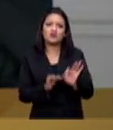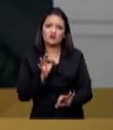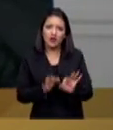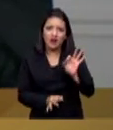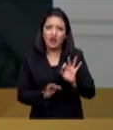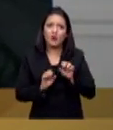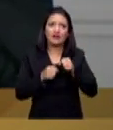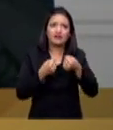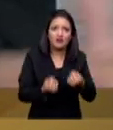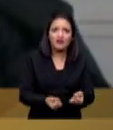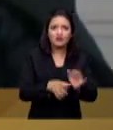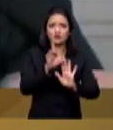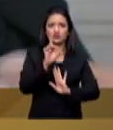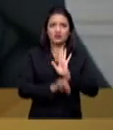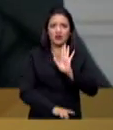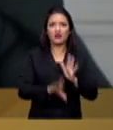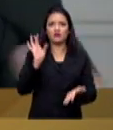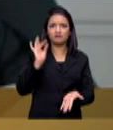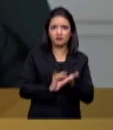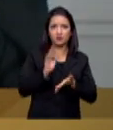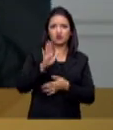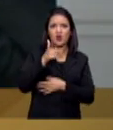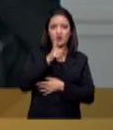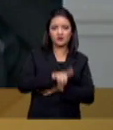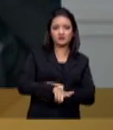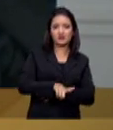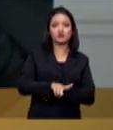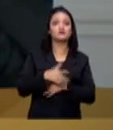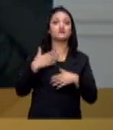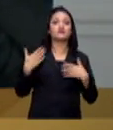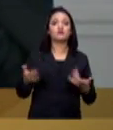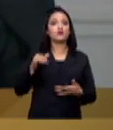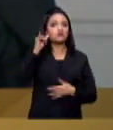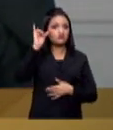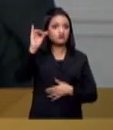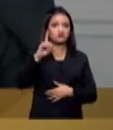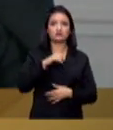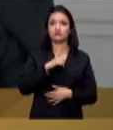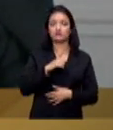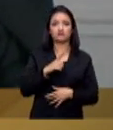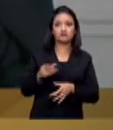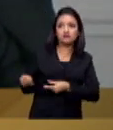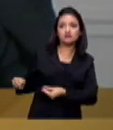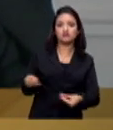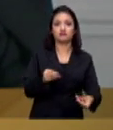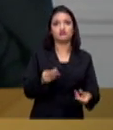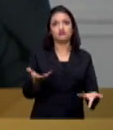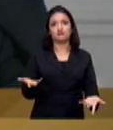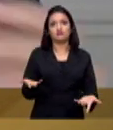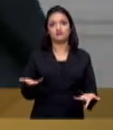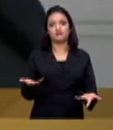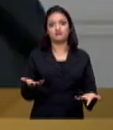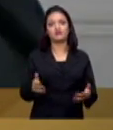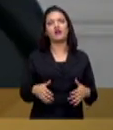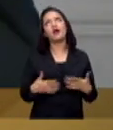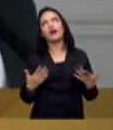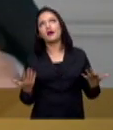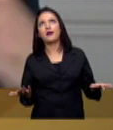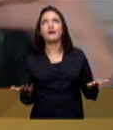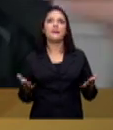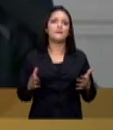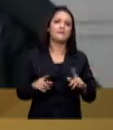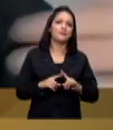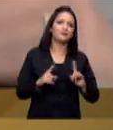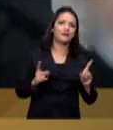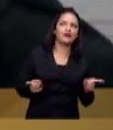impetrante, impedir a concessão inaudita altera pares da medida. Ah, mas